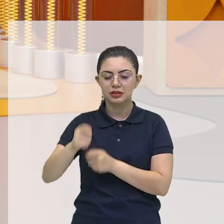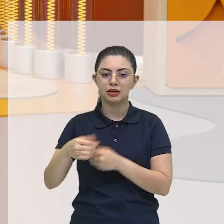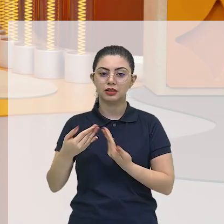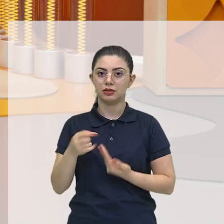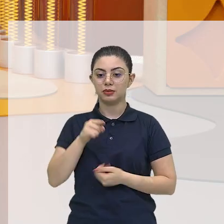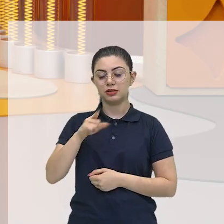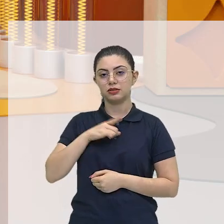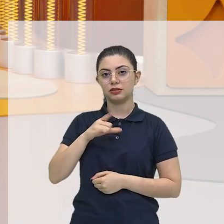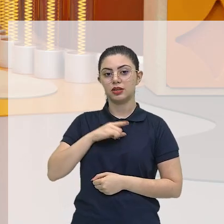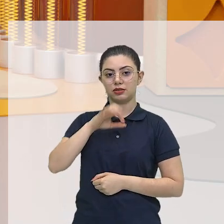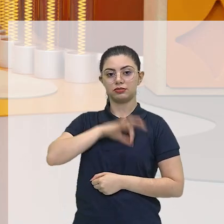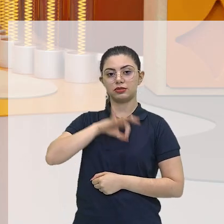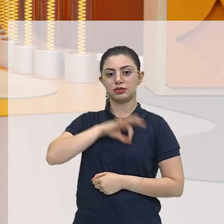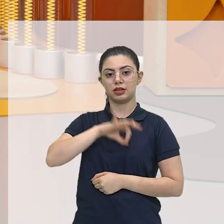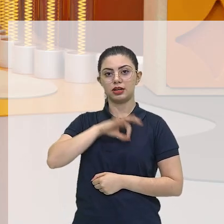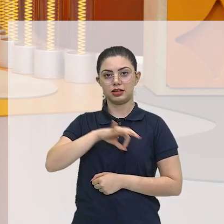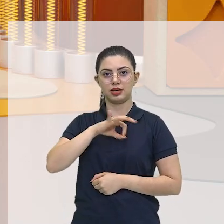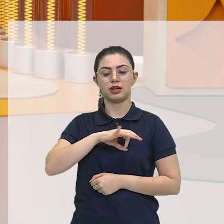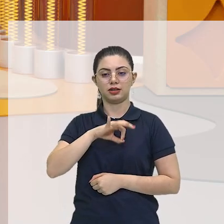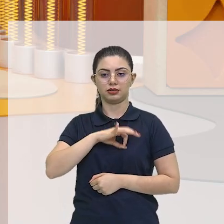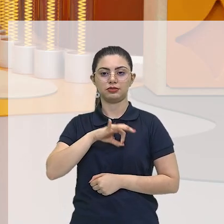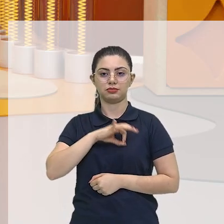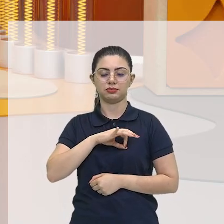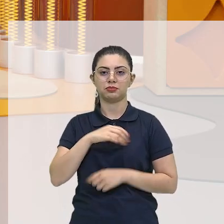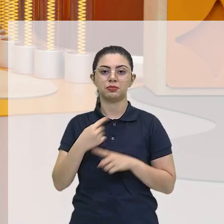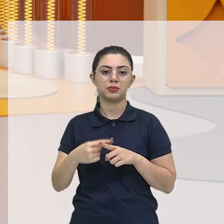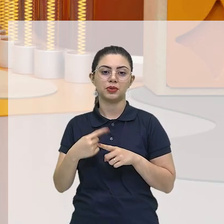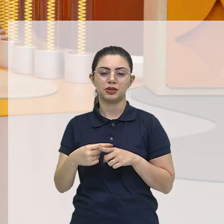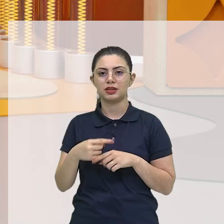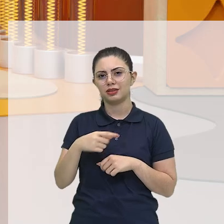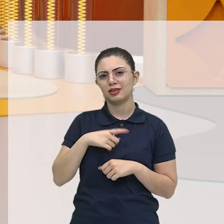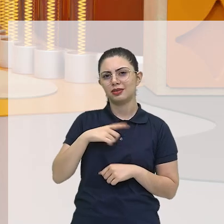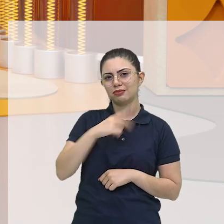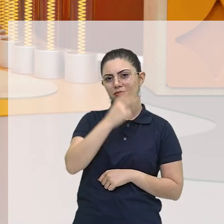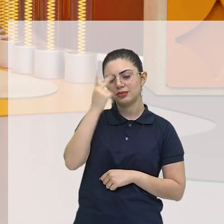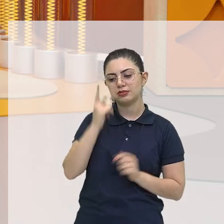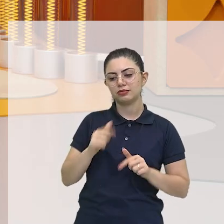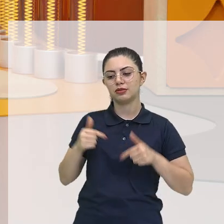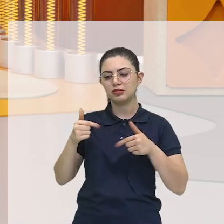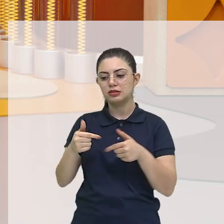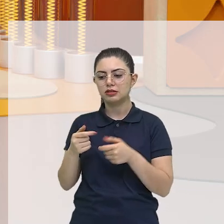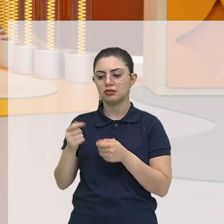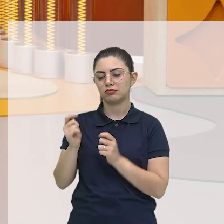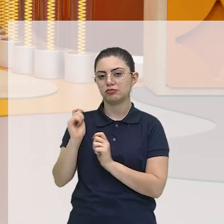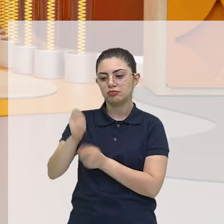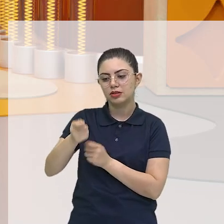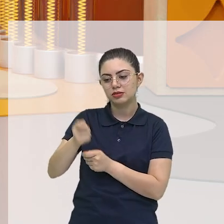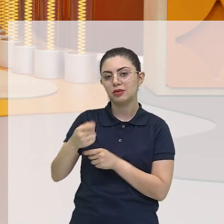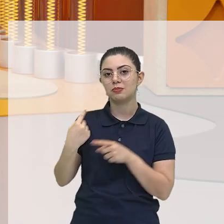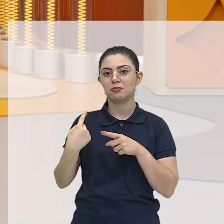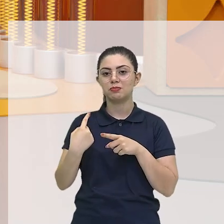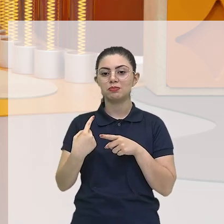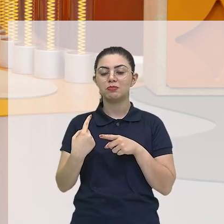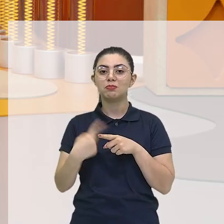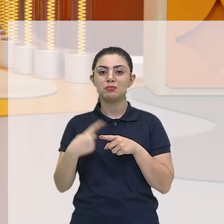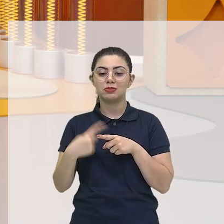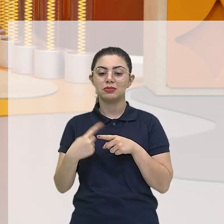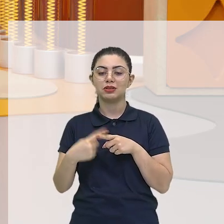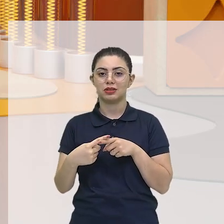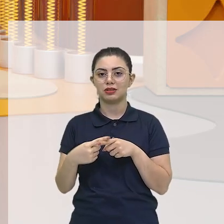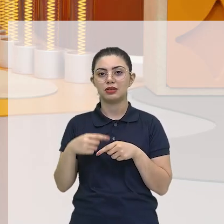mensal durante esse período do defeso, né, porque as pessoas elas que praticam essa atividade, elas também